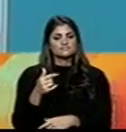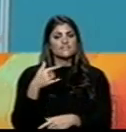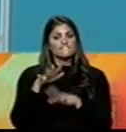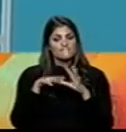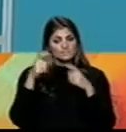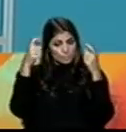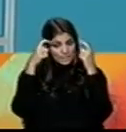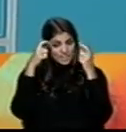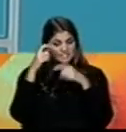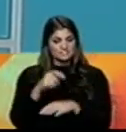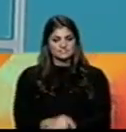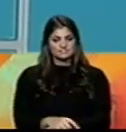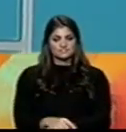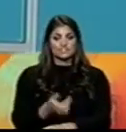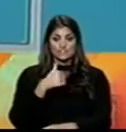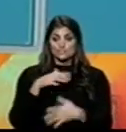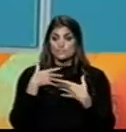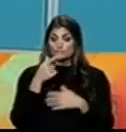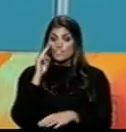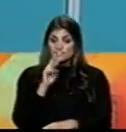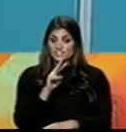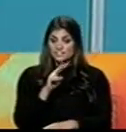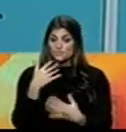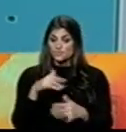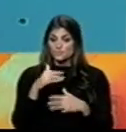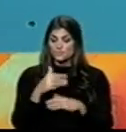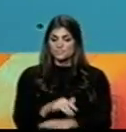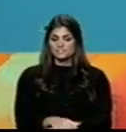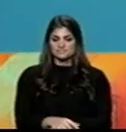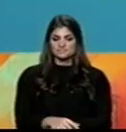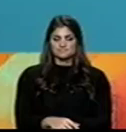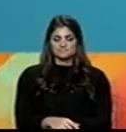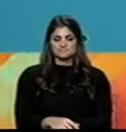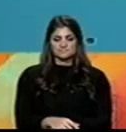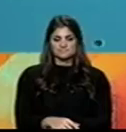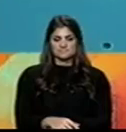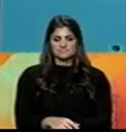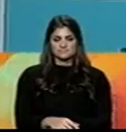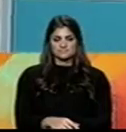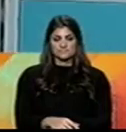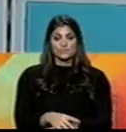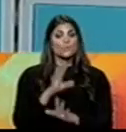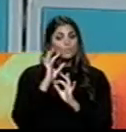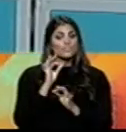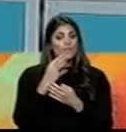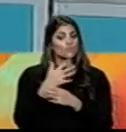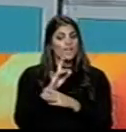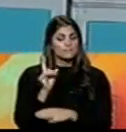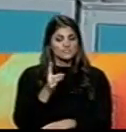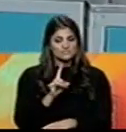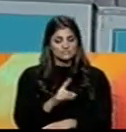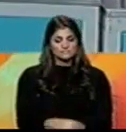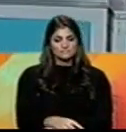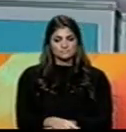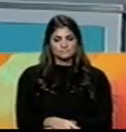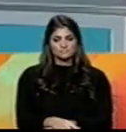lá. Nós estamos cheios de vontade de ver. Posso? Podes, querida. Então. Não te queimes? Não. E